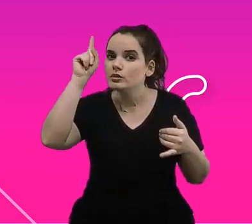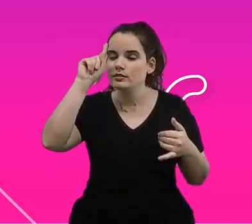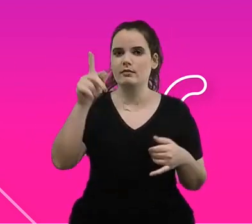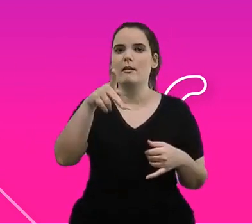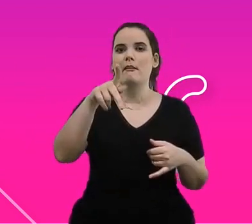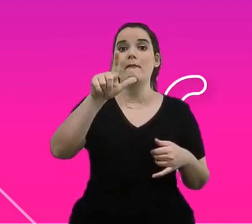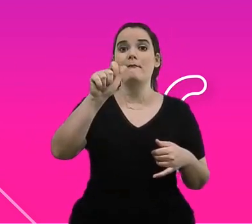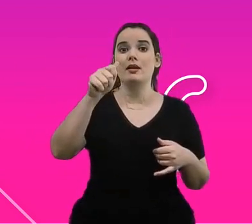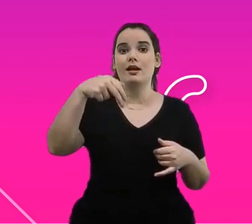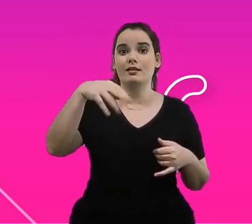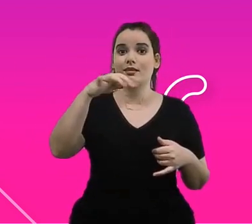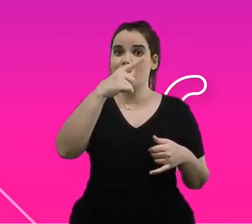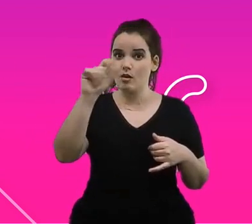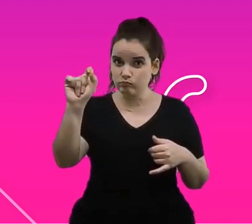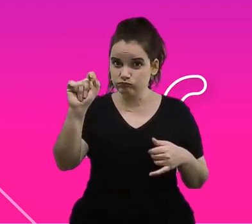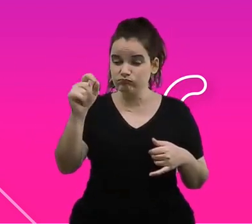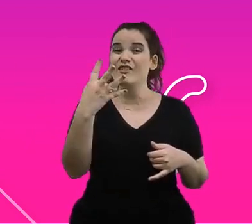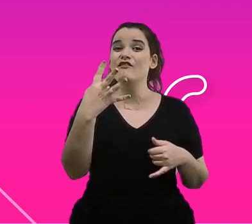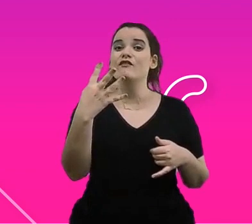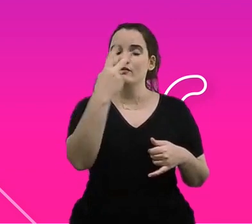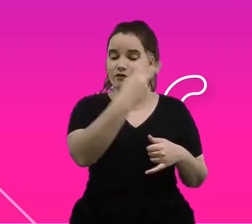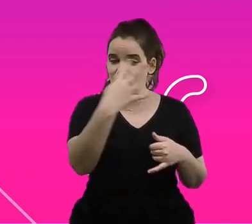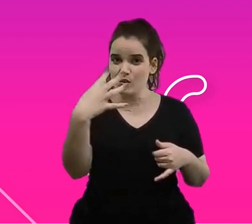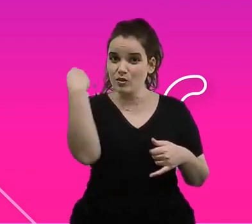como a Gláucia colocou, ele tem